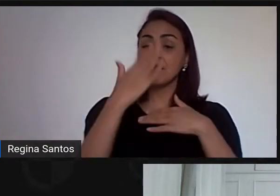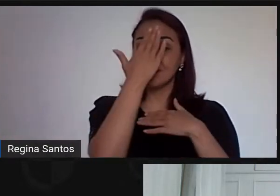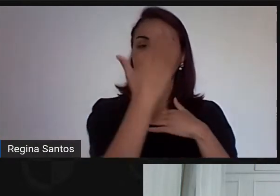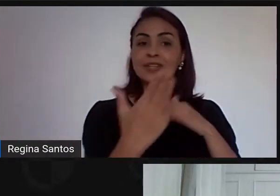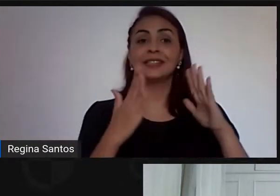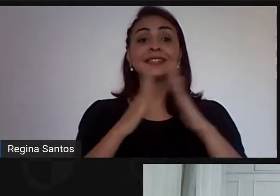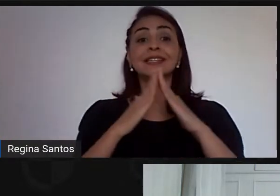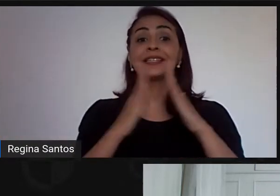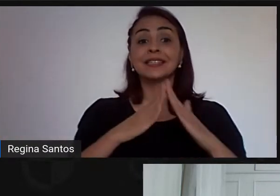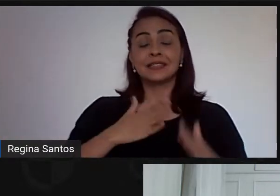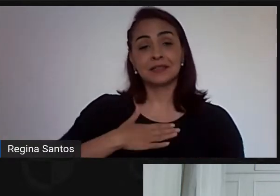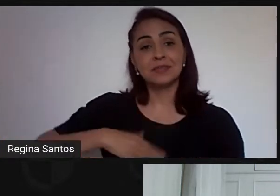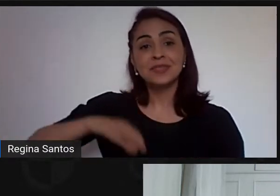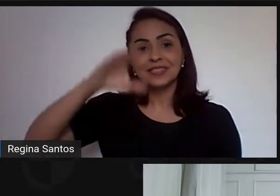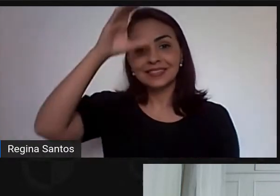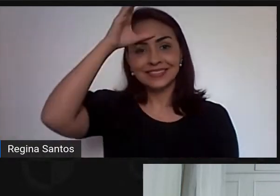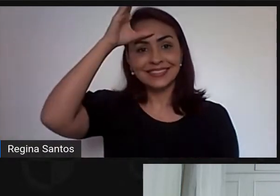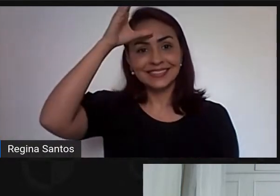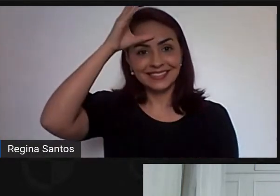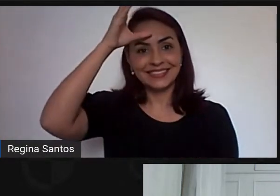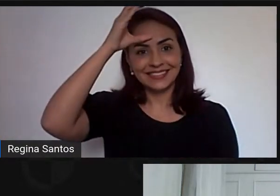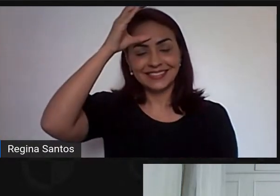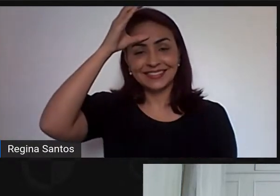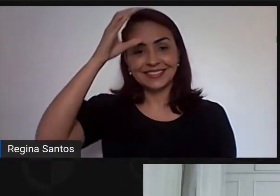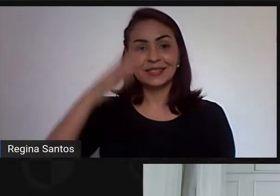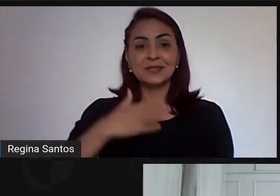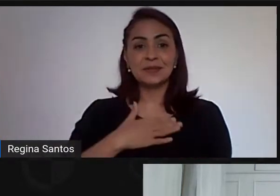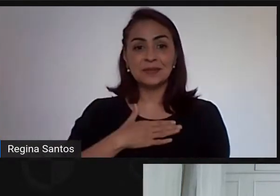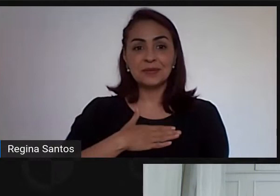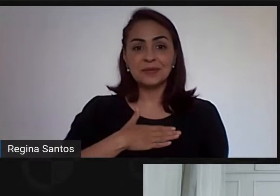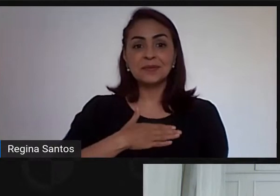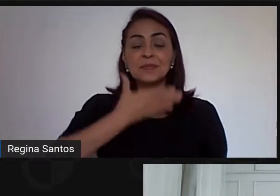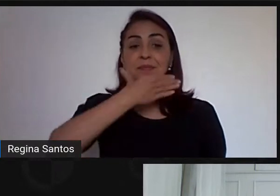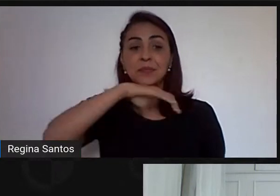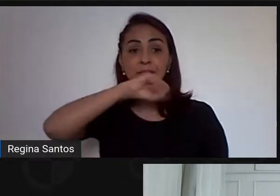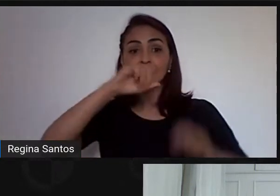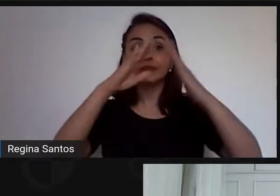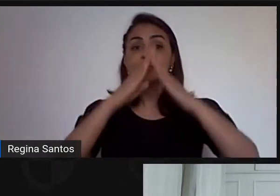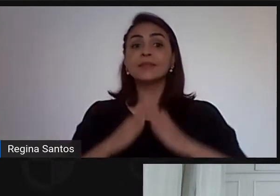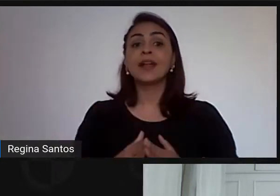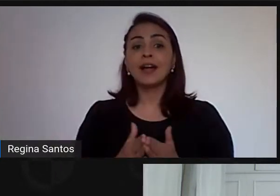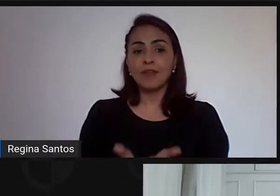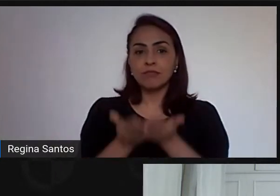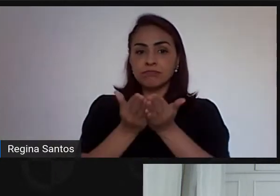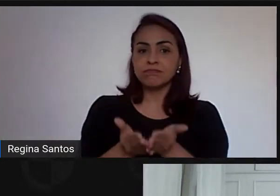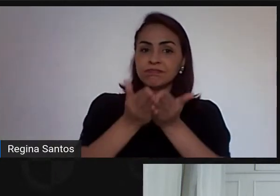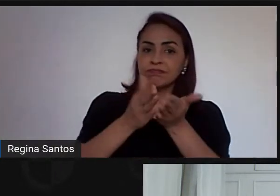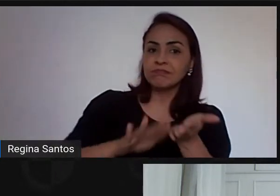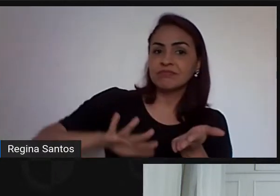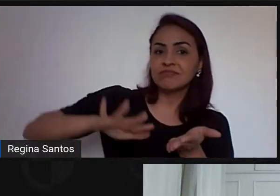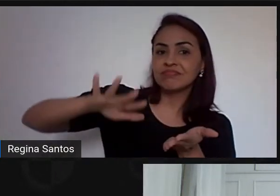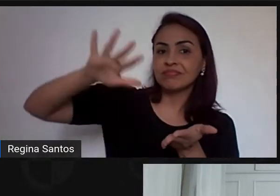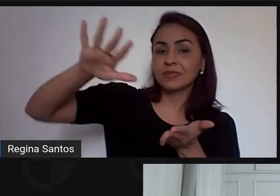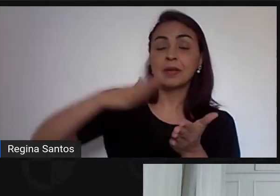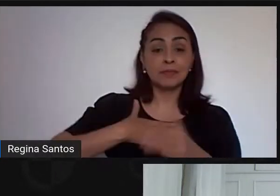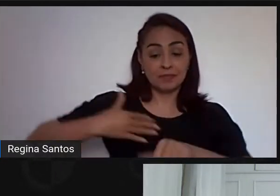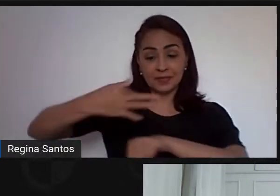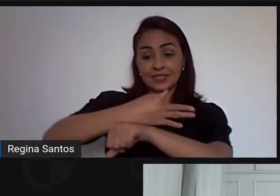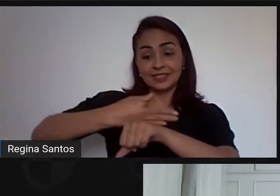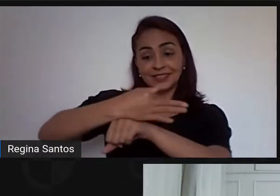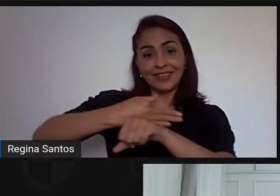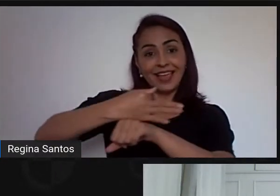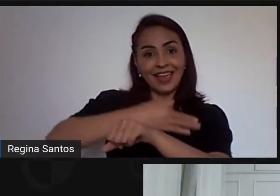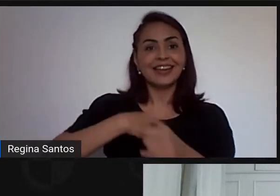morava. Porque meu pai morava no Seringal com a minha mãe. Nas férias eu ia para o Seringal, né? De barco, passava uma